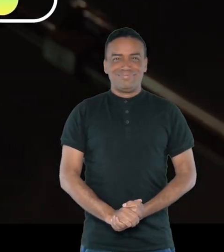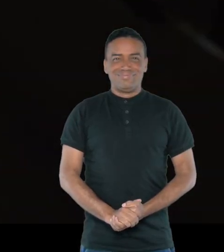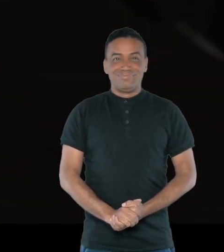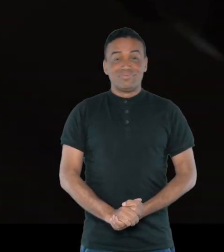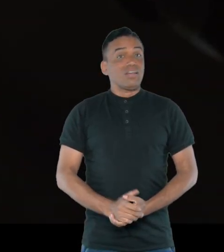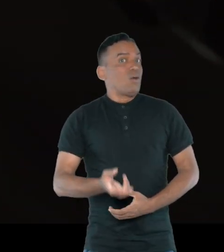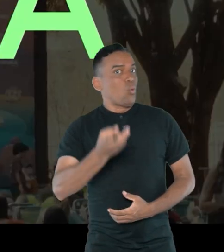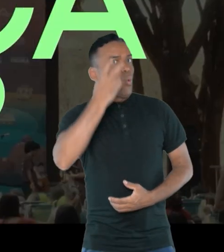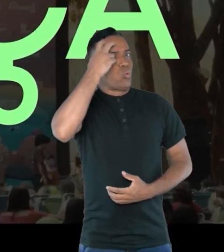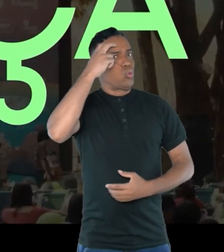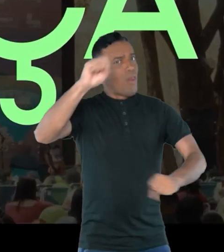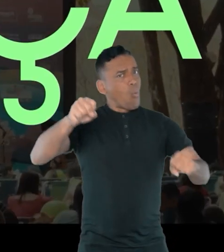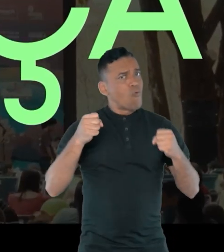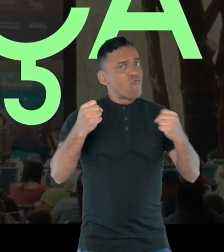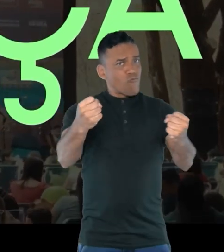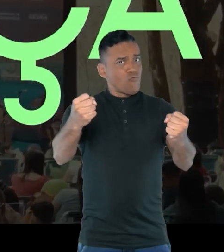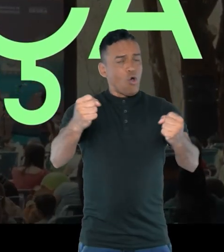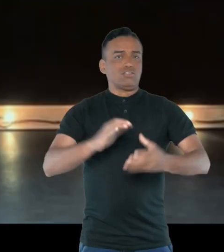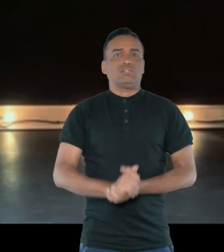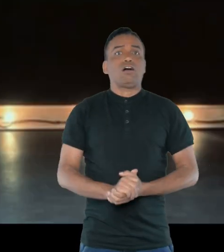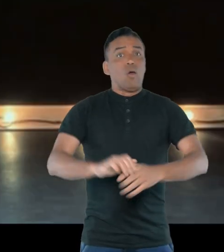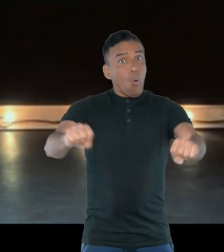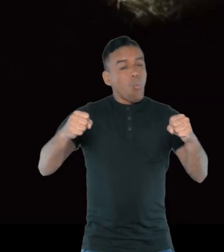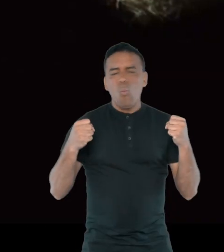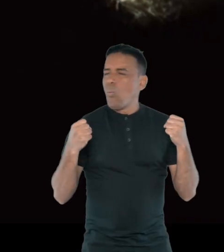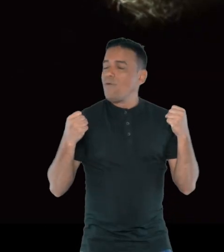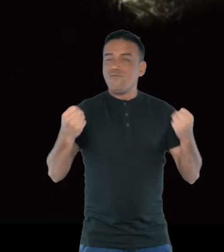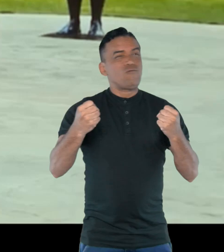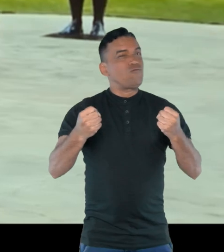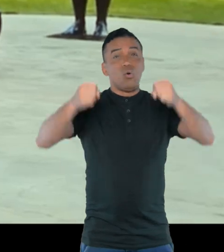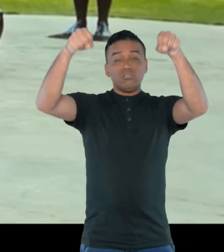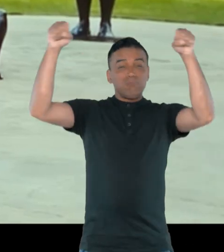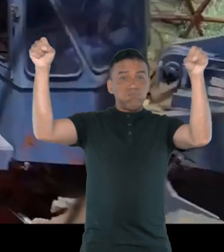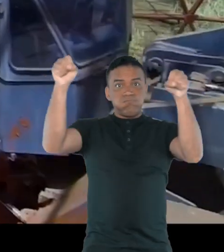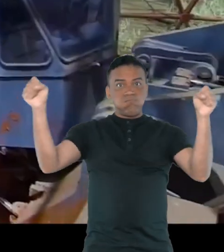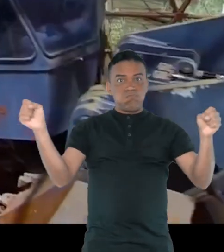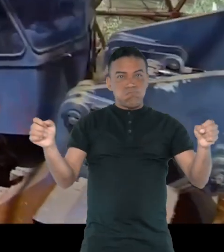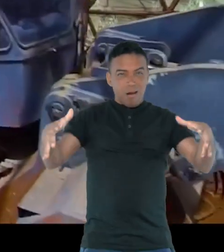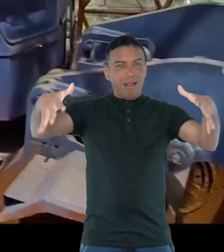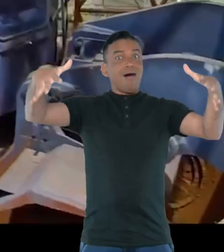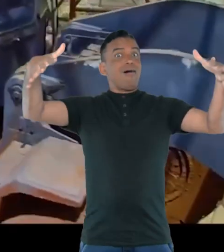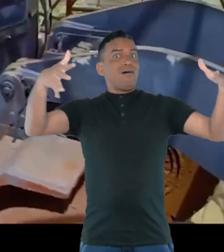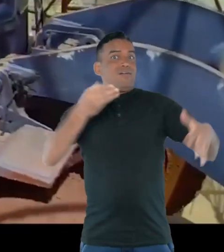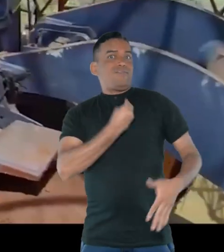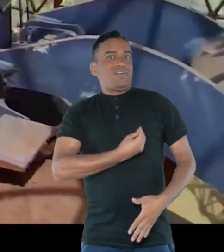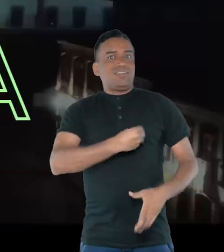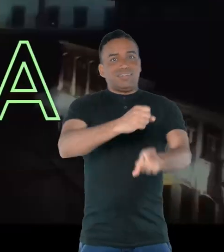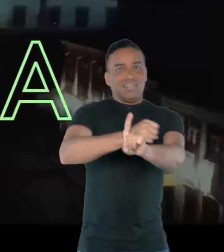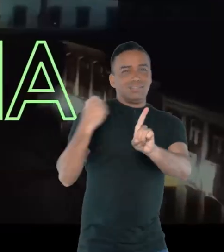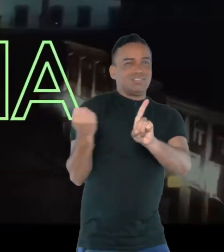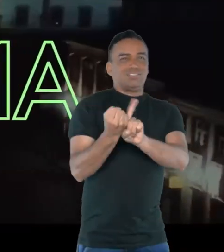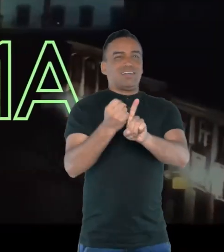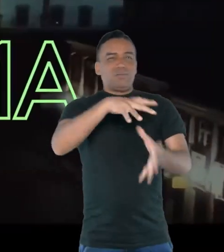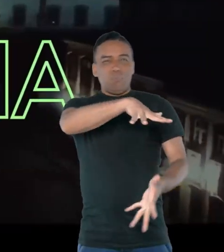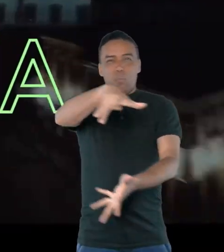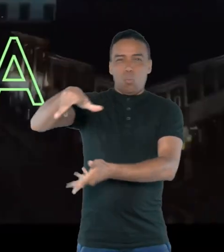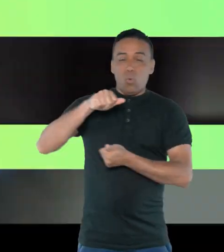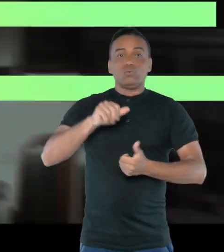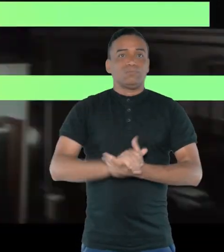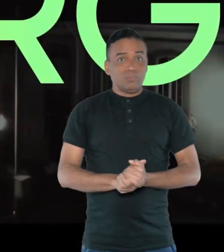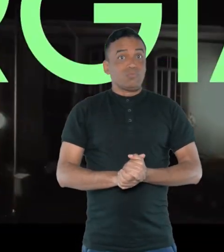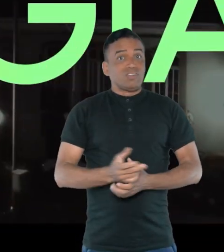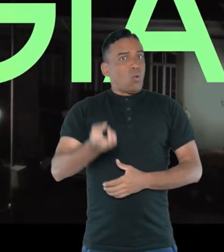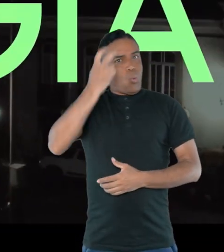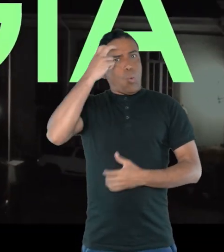A cultura é uma força que ilumina a vida das pessoas. A cultura